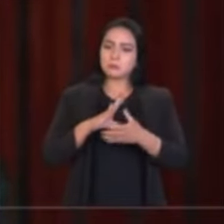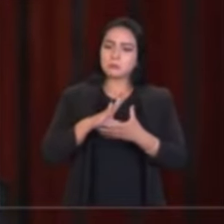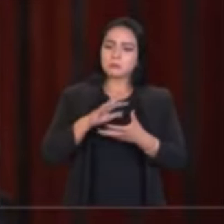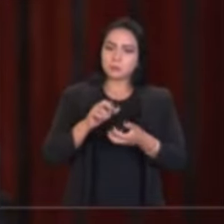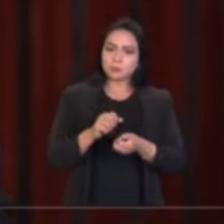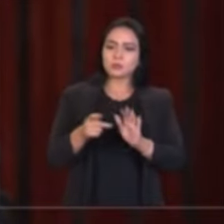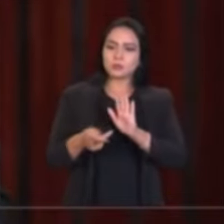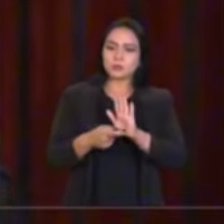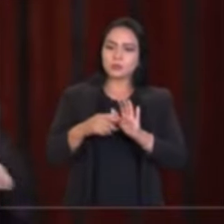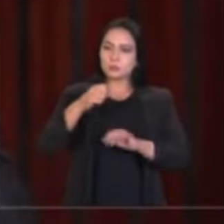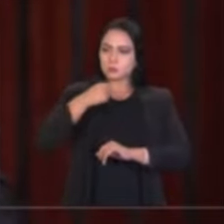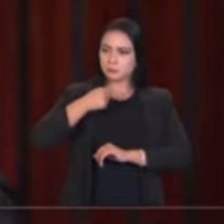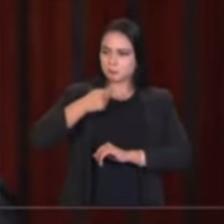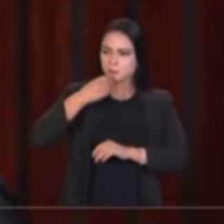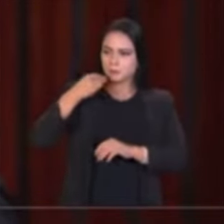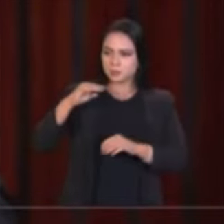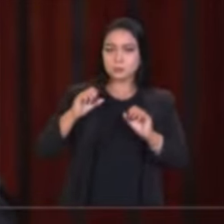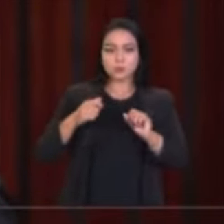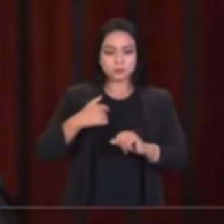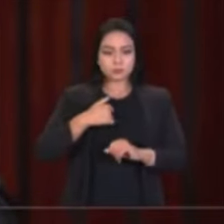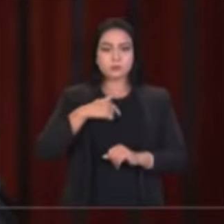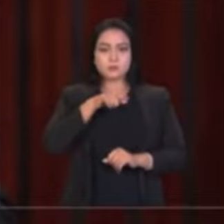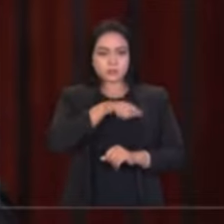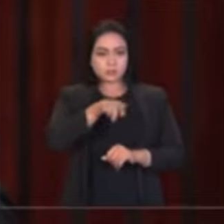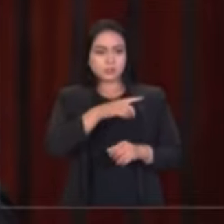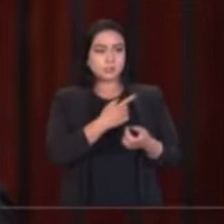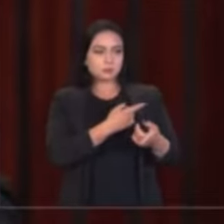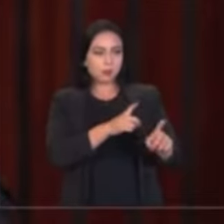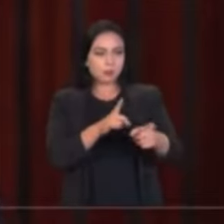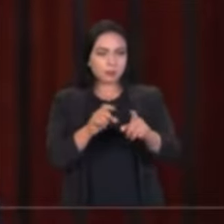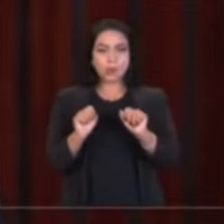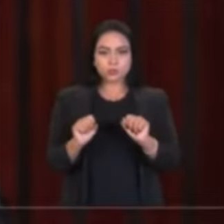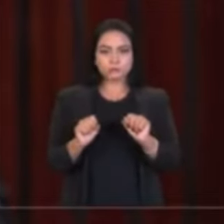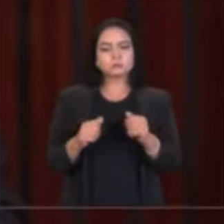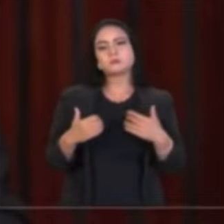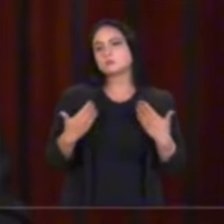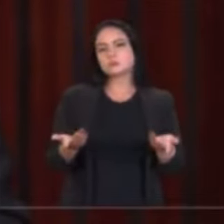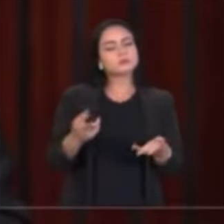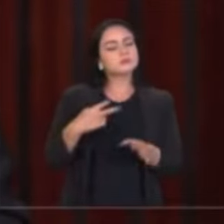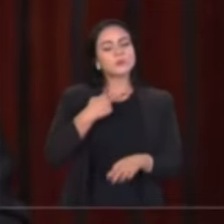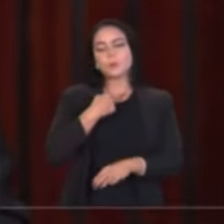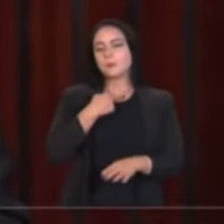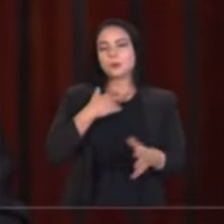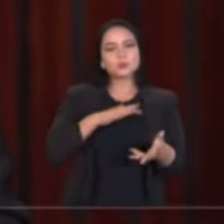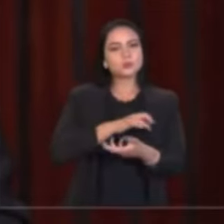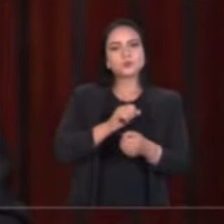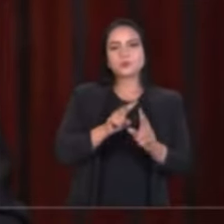A imprensa pode? Você pode fazer esses ataques? Não. Então não pode no mundo virtual,